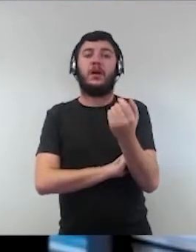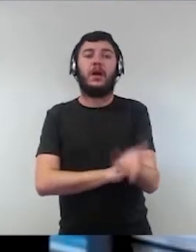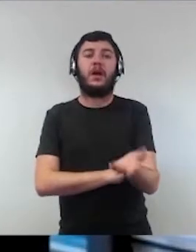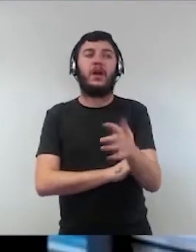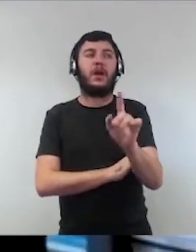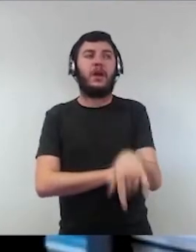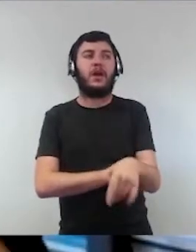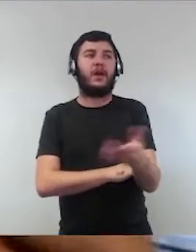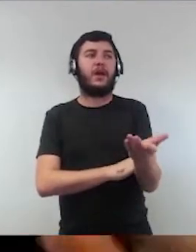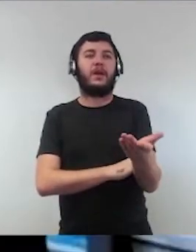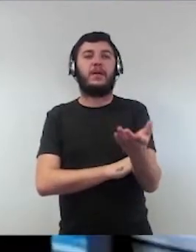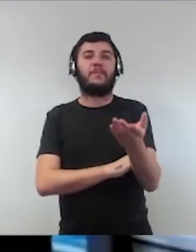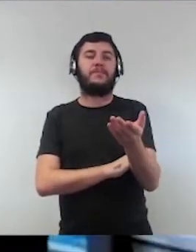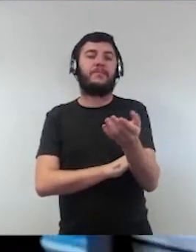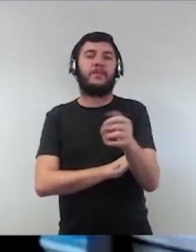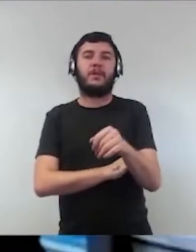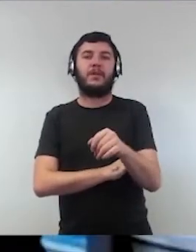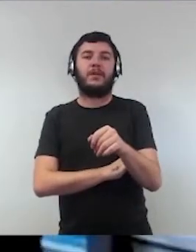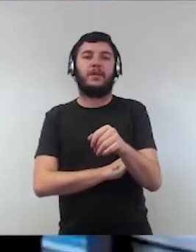câmara, de